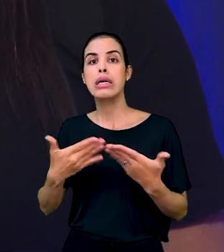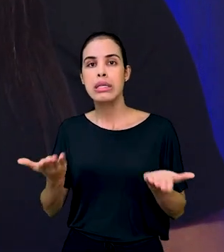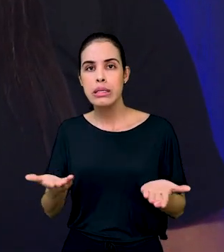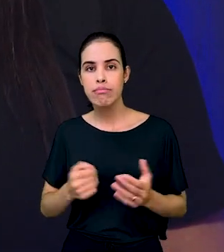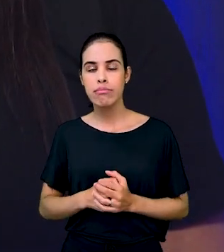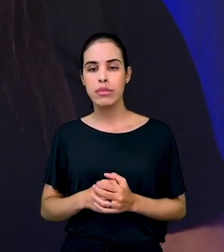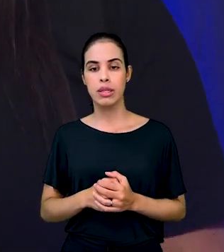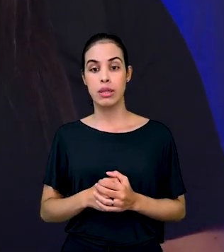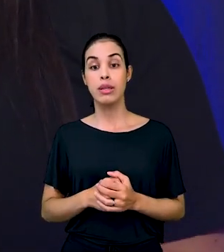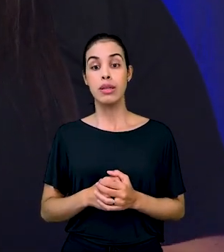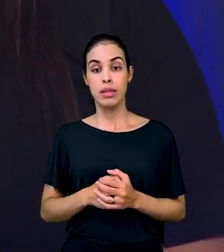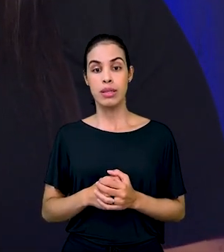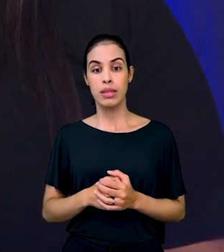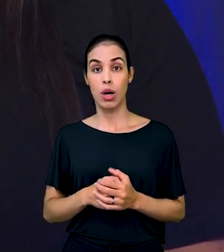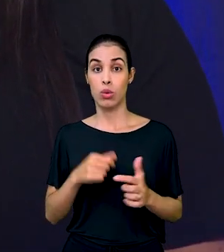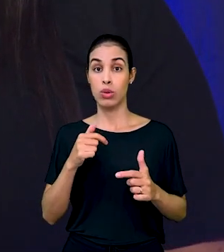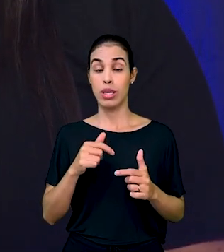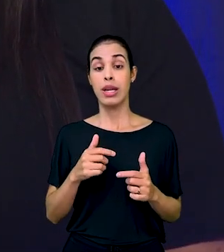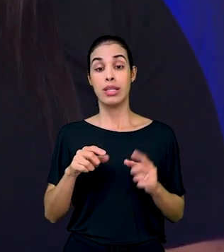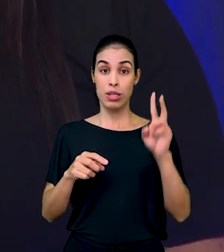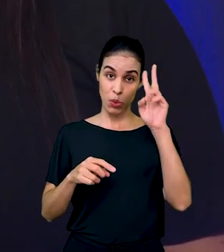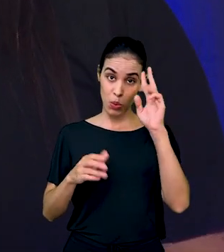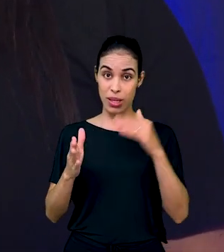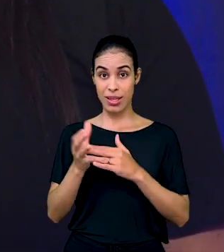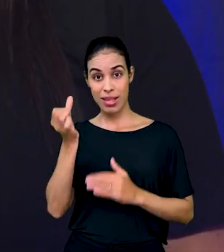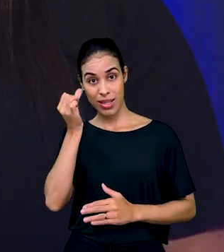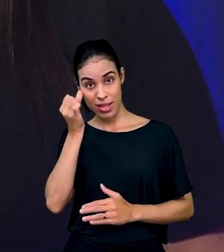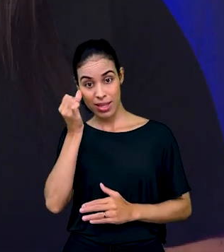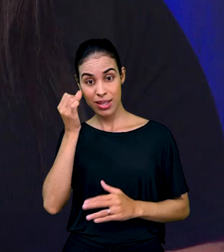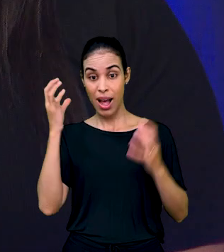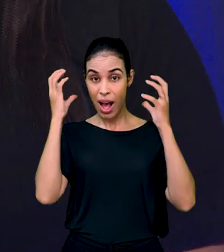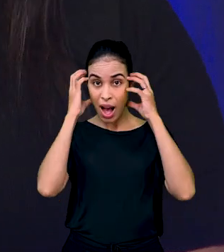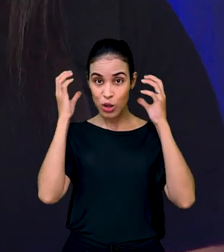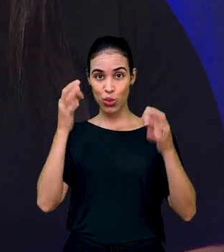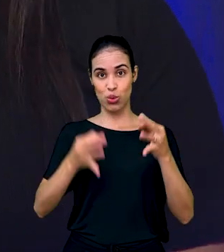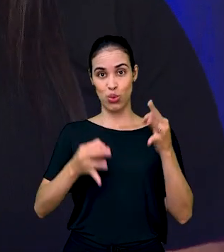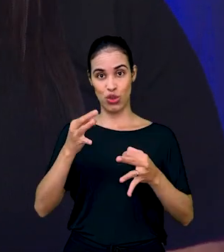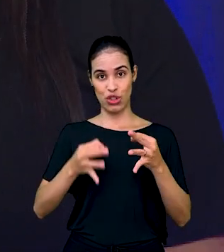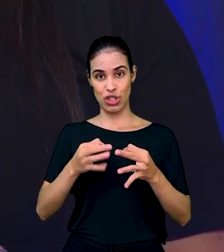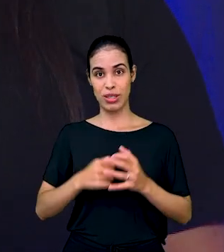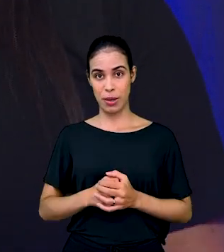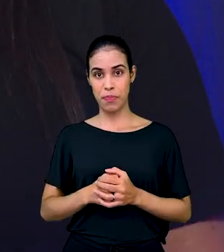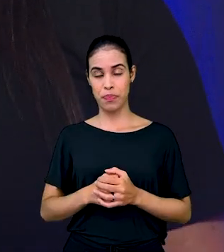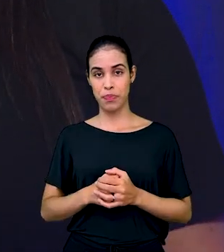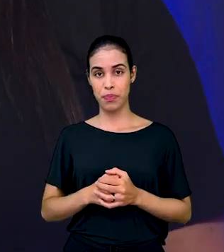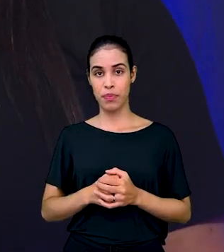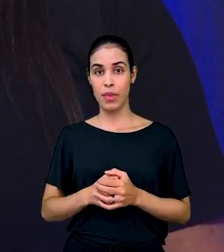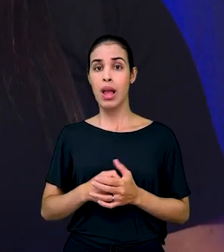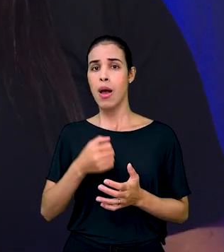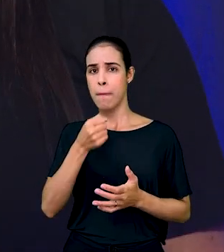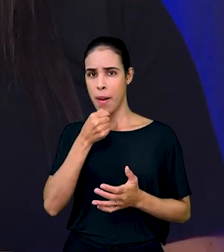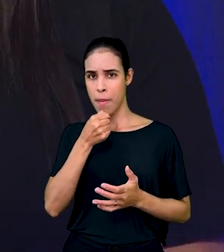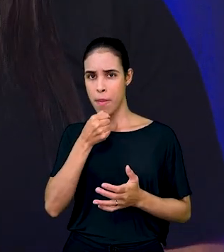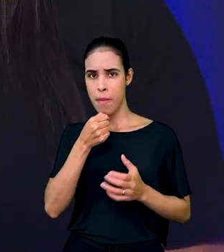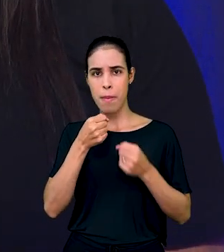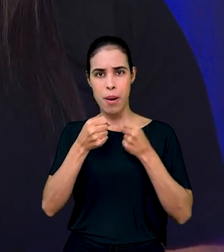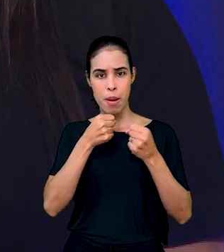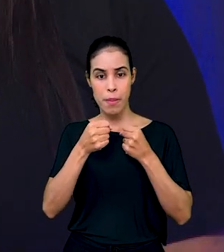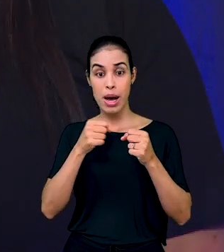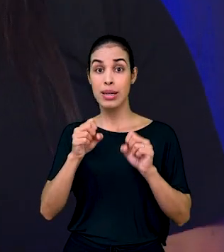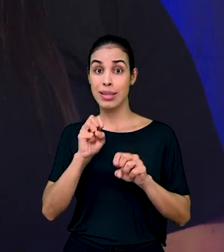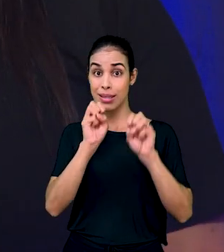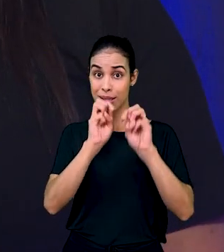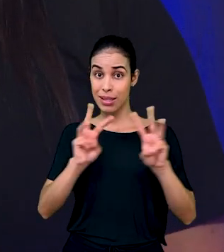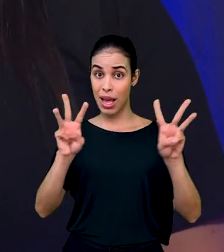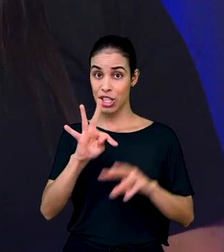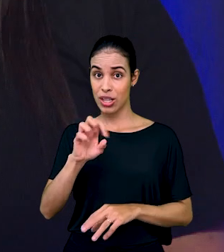O Trabalho e Justiça vai ao ar de segunda a sexta-feira, às 10 horas da manhã, na Rádio Justiça. Todos os áudios do programa estão disponíveis